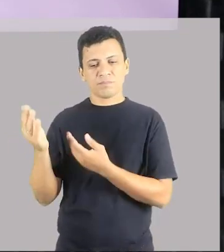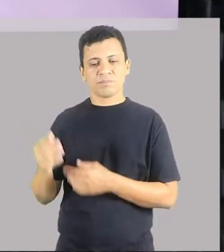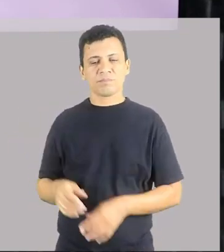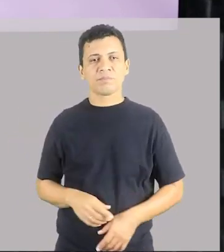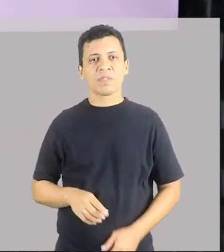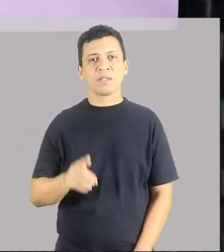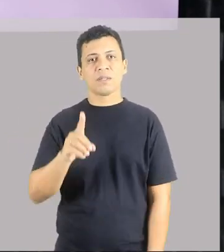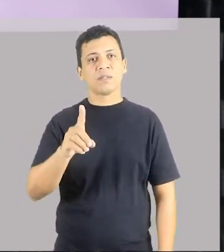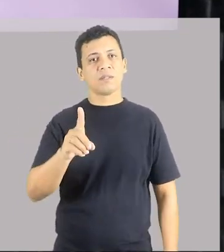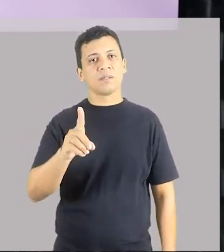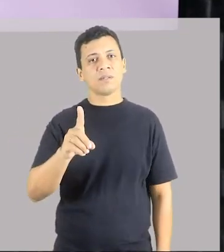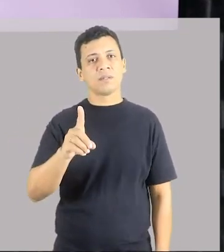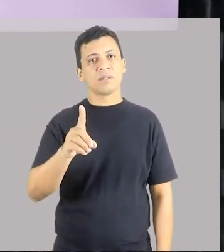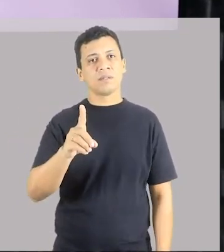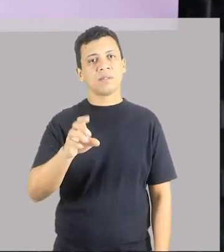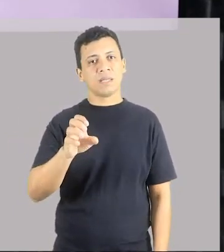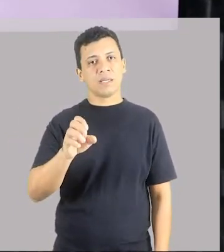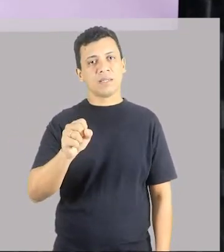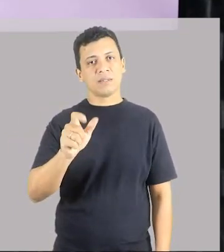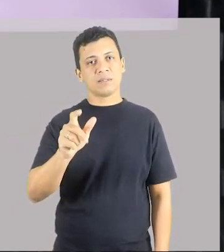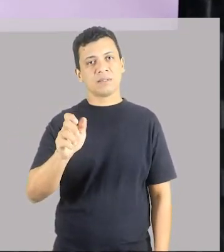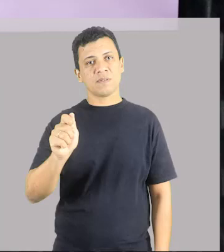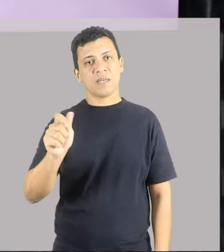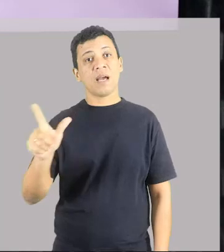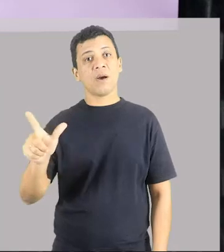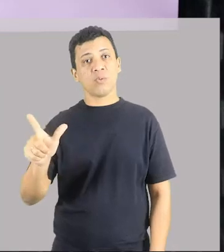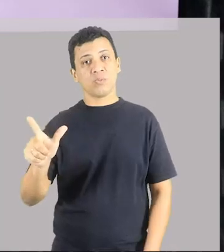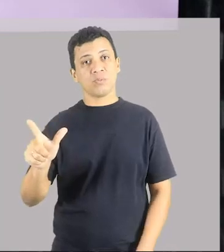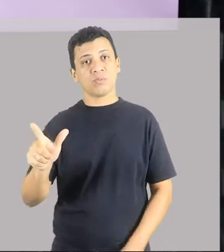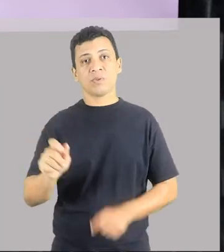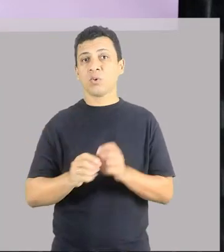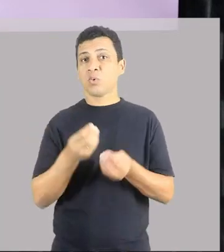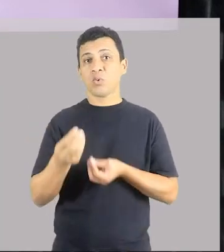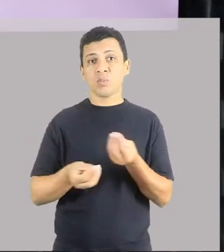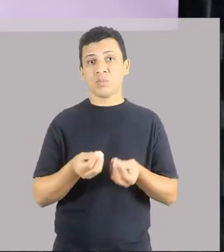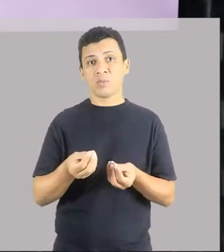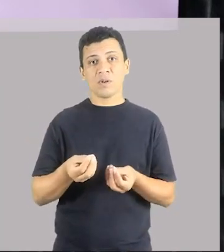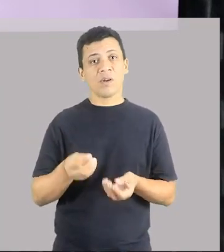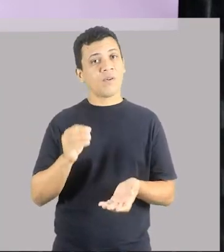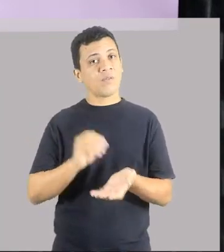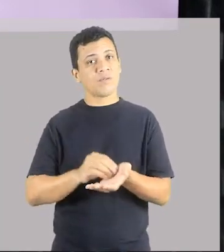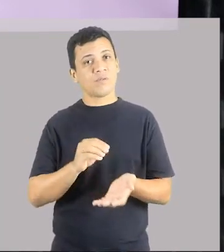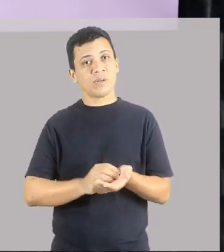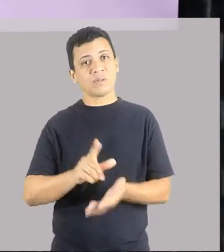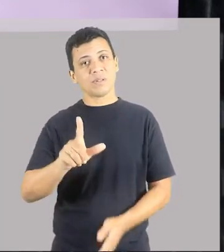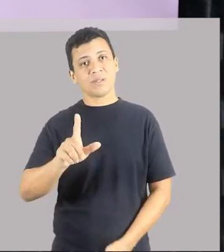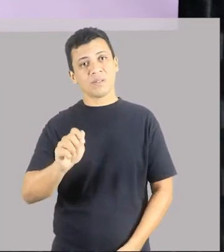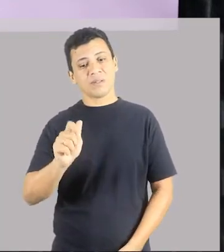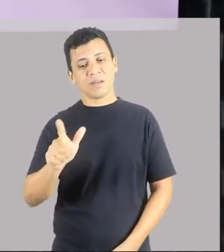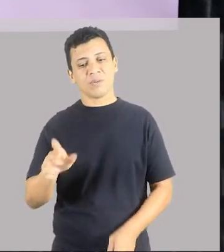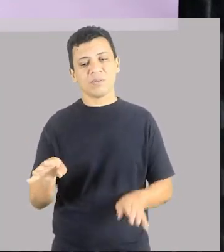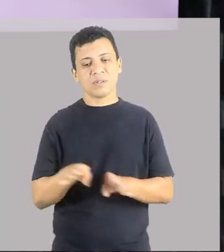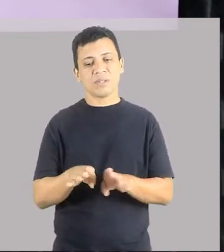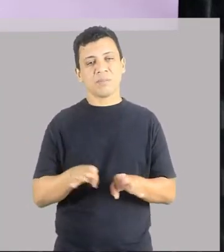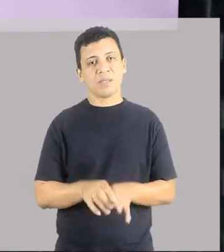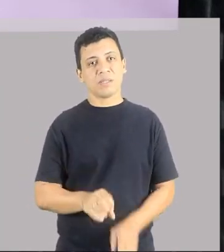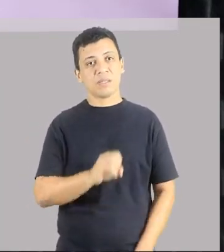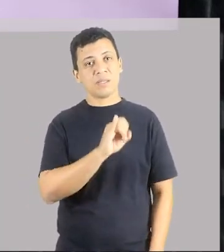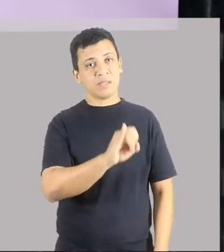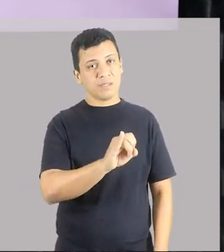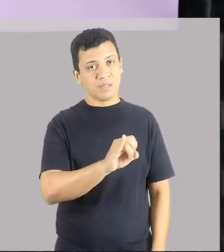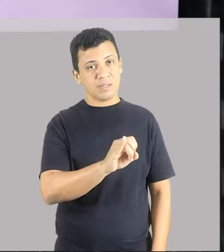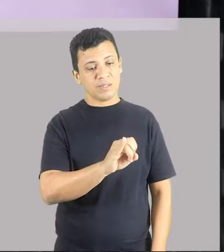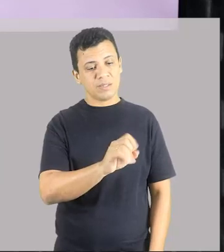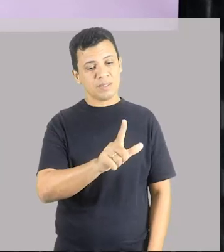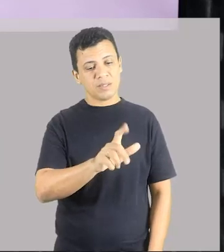vem de Leal Eu usei o 10 para dar exatamente a ideia da negação ilegal vem de legal eu boto o i o i